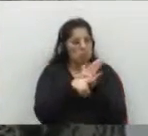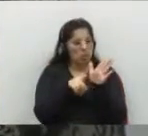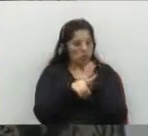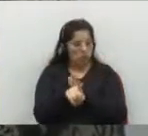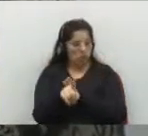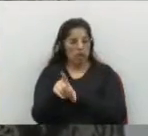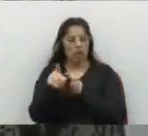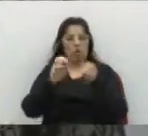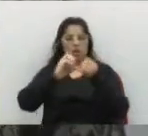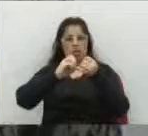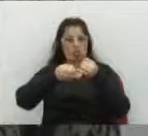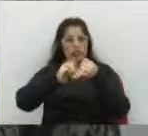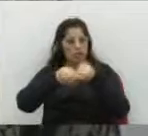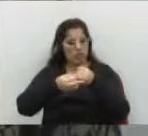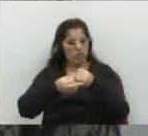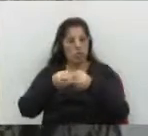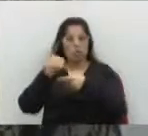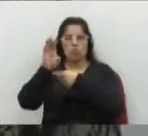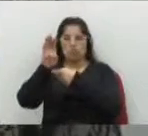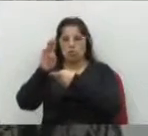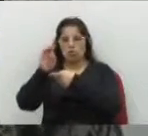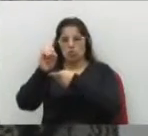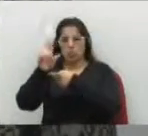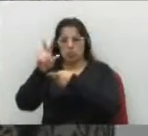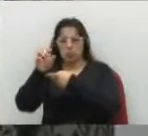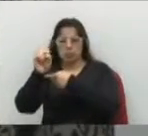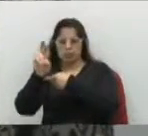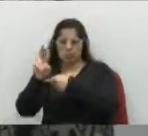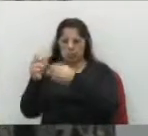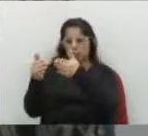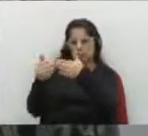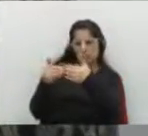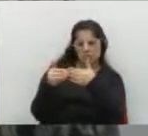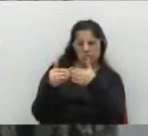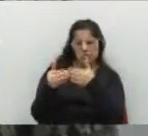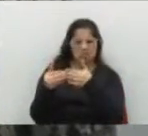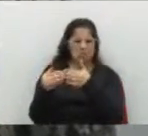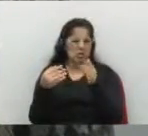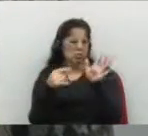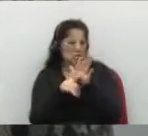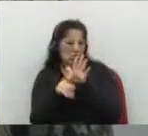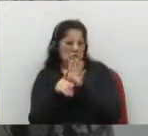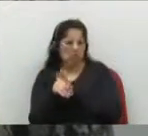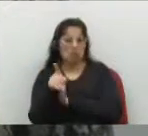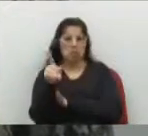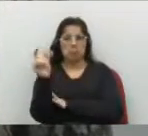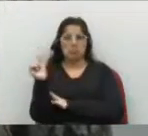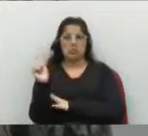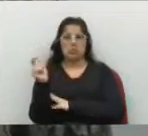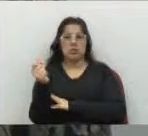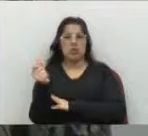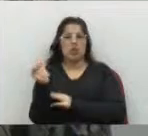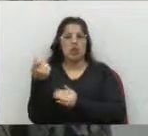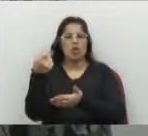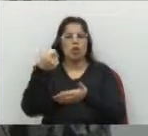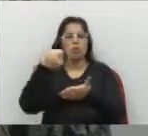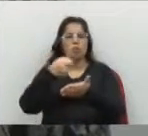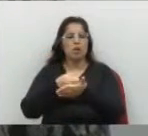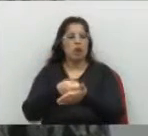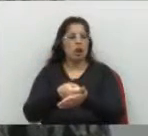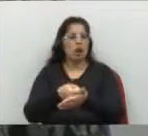feijão embolorado. Mas, por favor, vereador, não questione o preço de uma comida que é